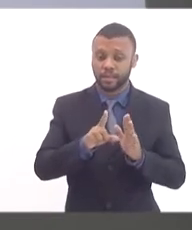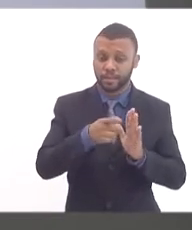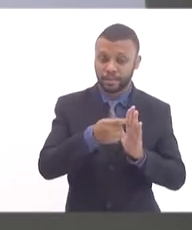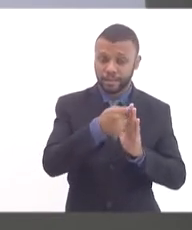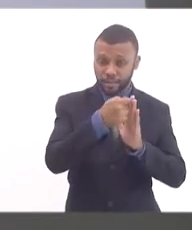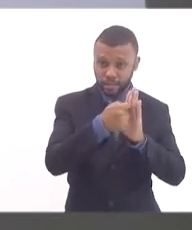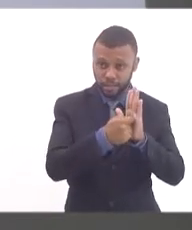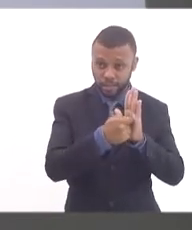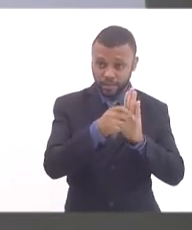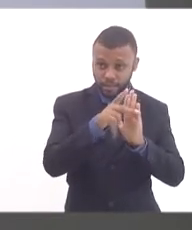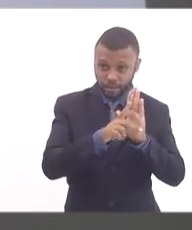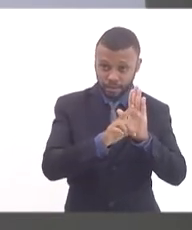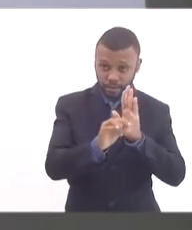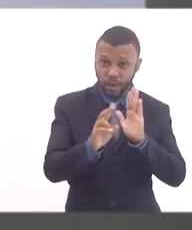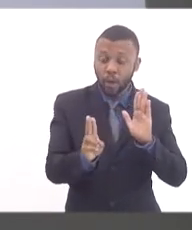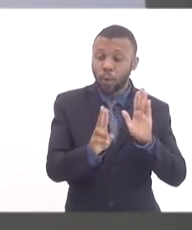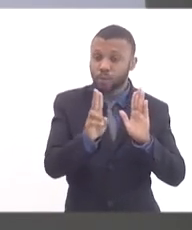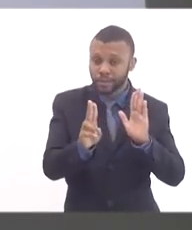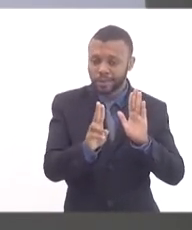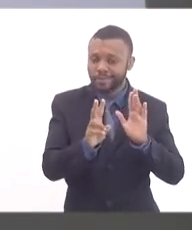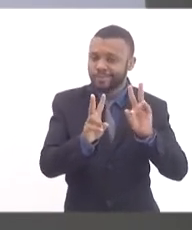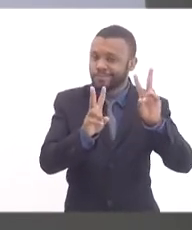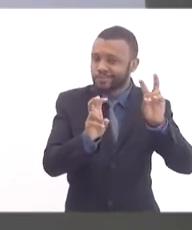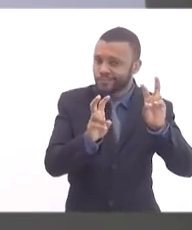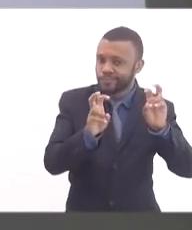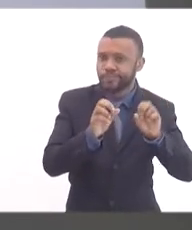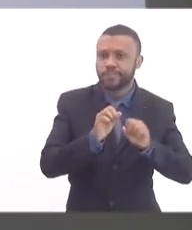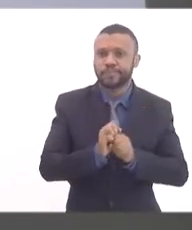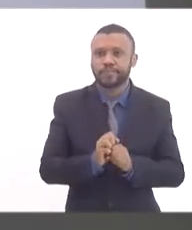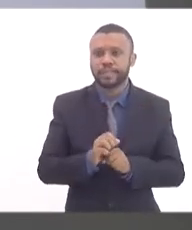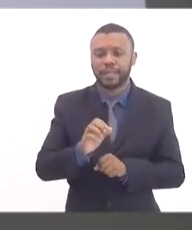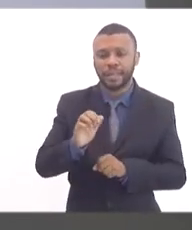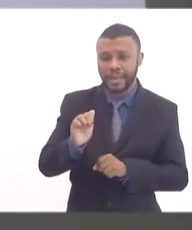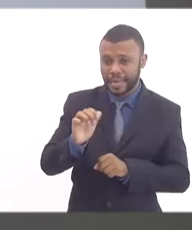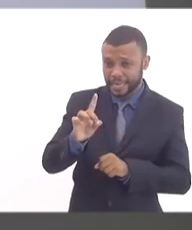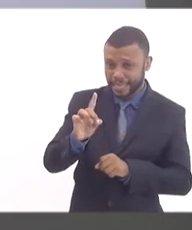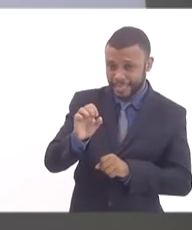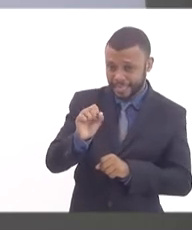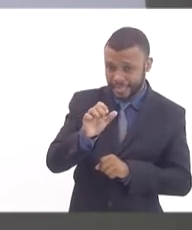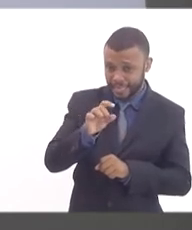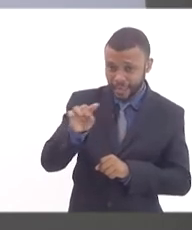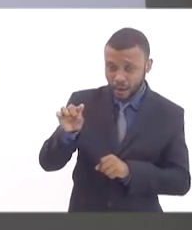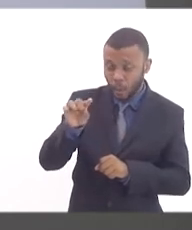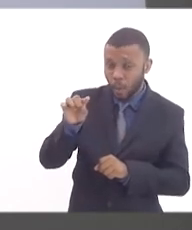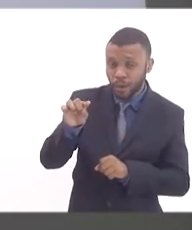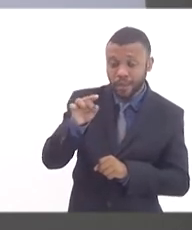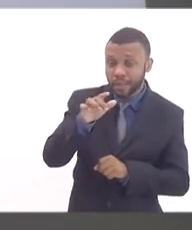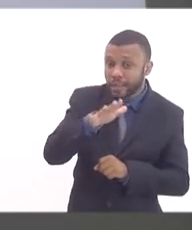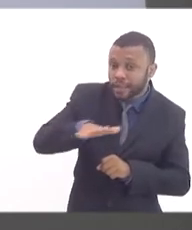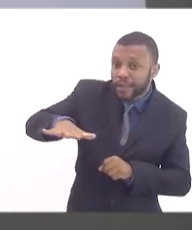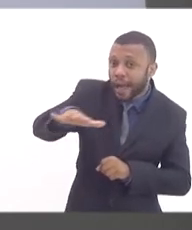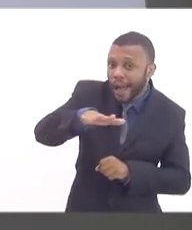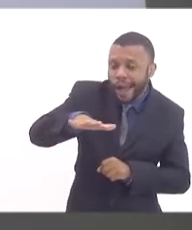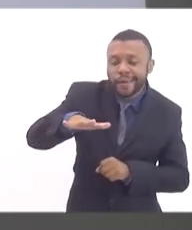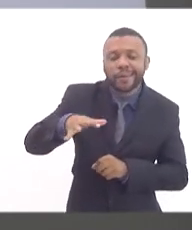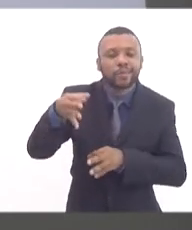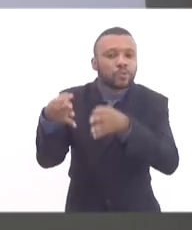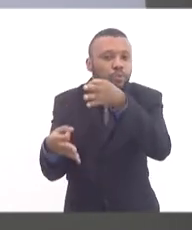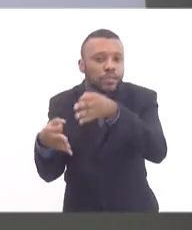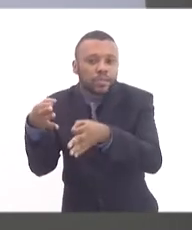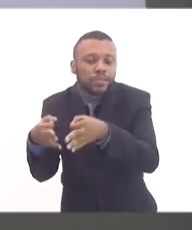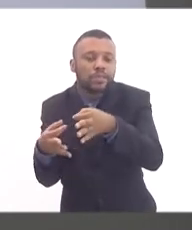utilizado tá que é chamada adesão e que no mundo aí jurídico né e no mundo político